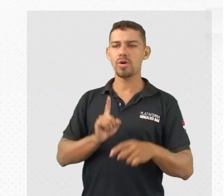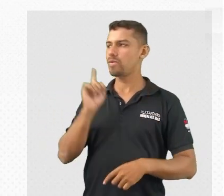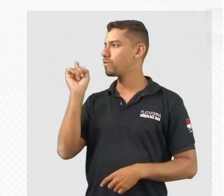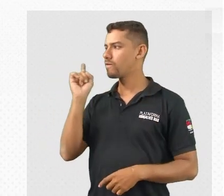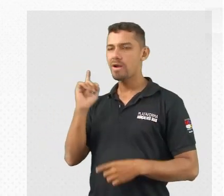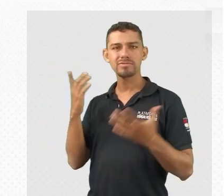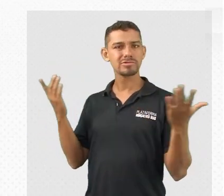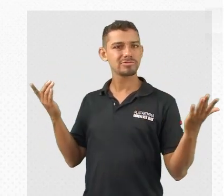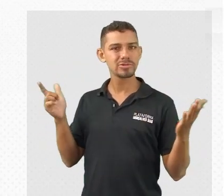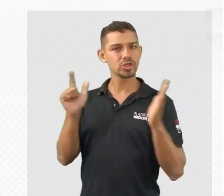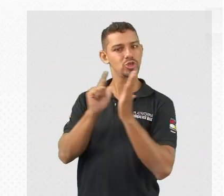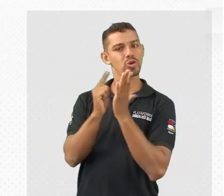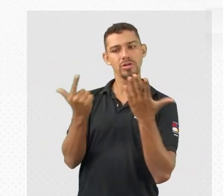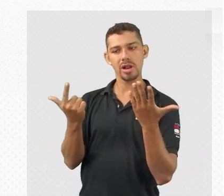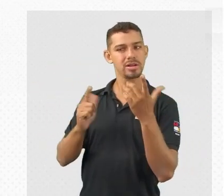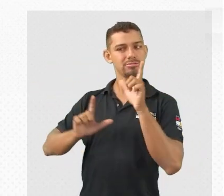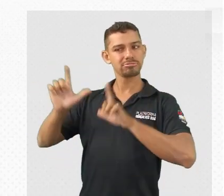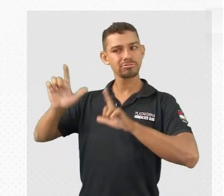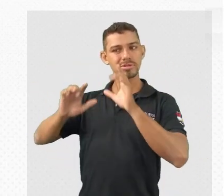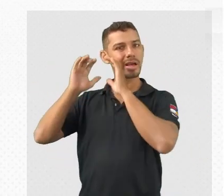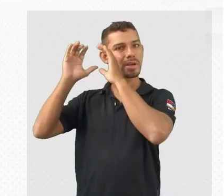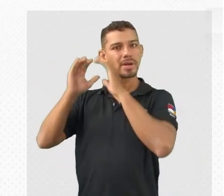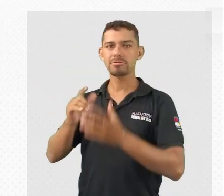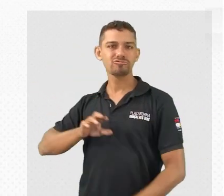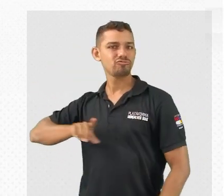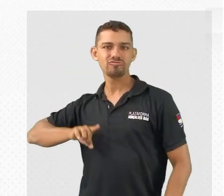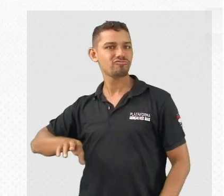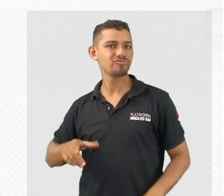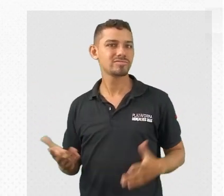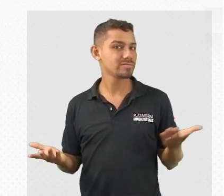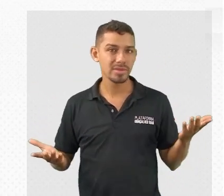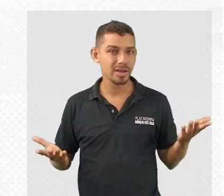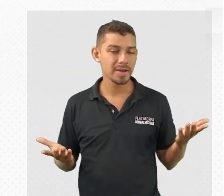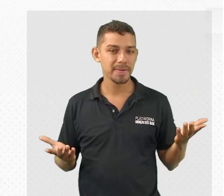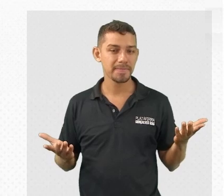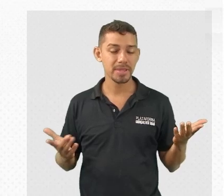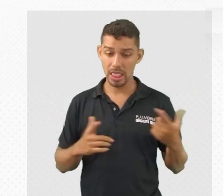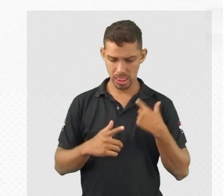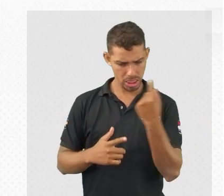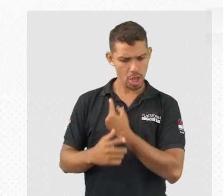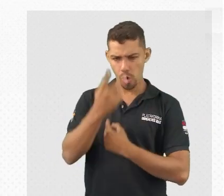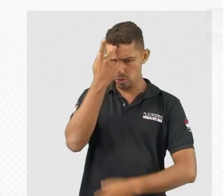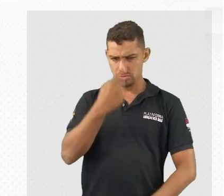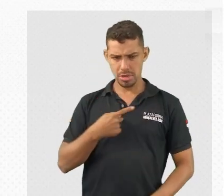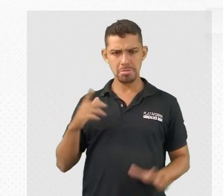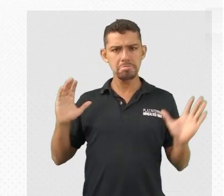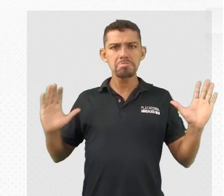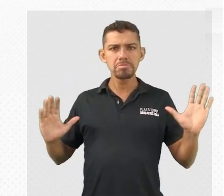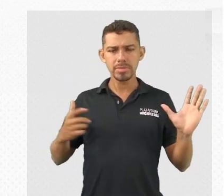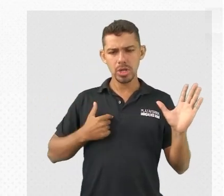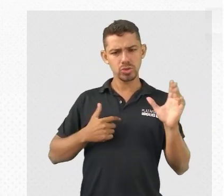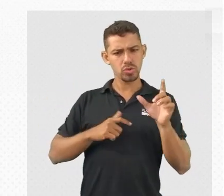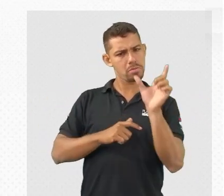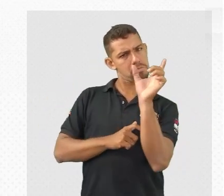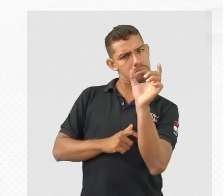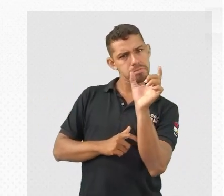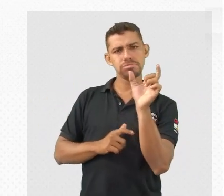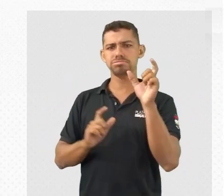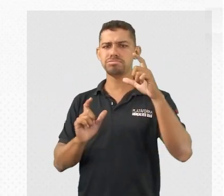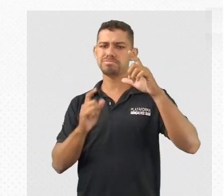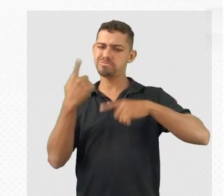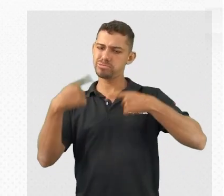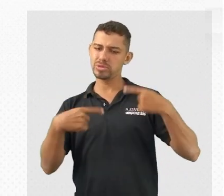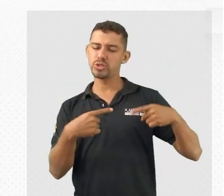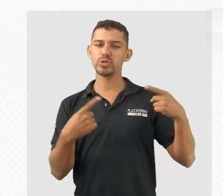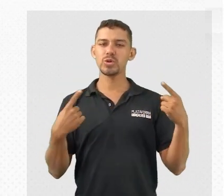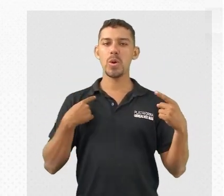figura mediadora do jornalismo e do jornalista. Ou seja, somos nós mesmos, em nossos perfis profissionais,